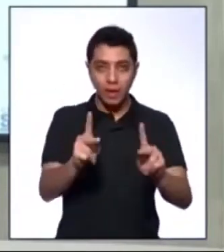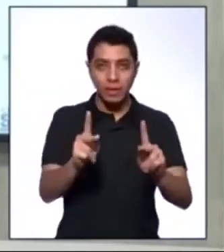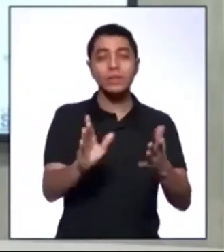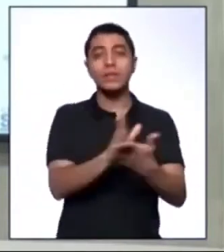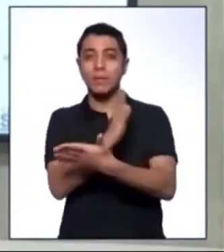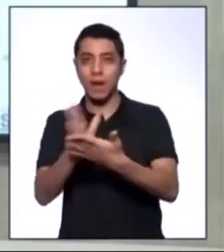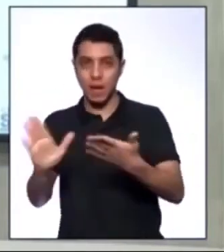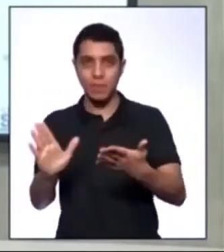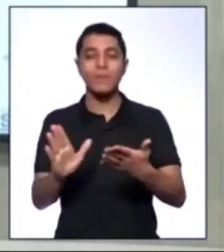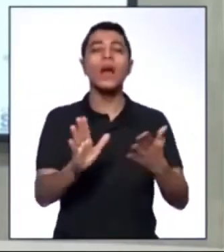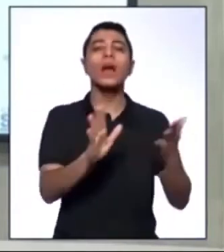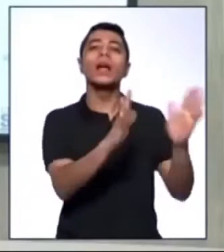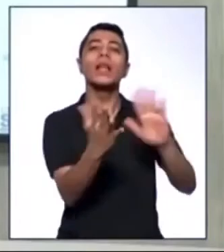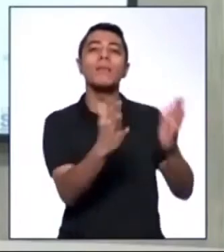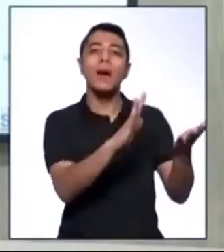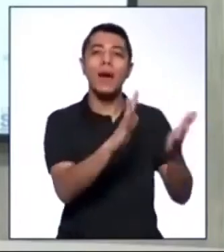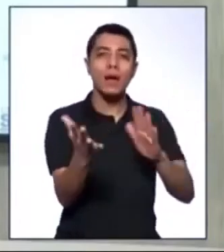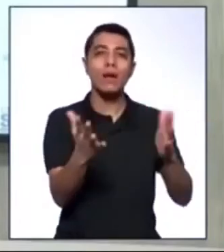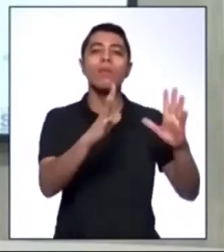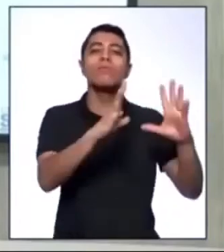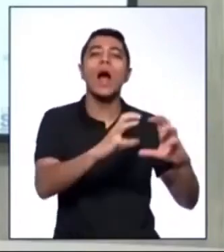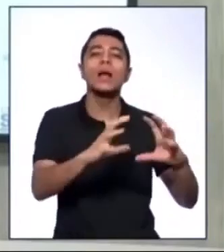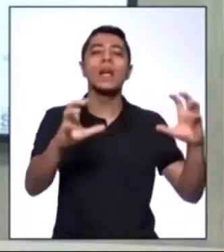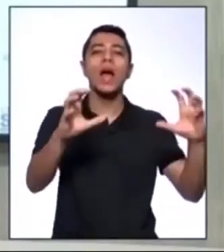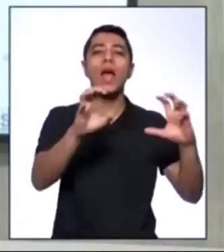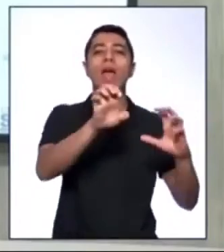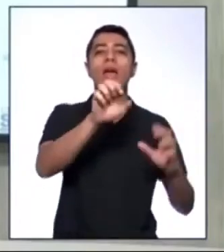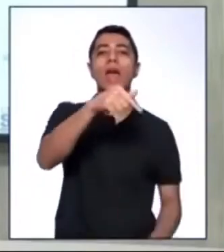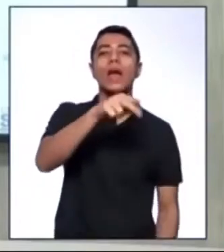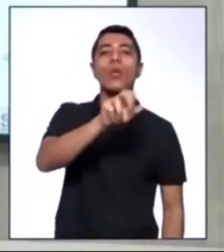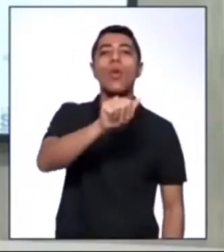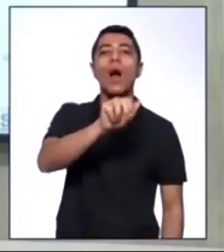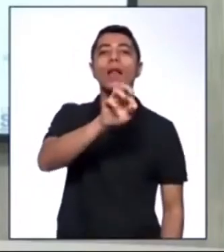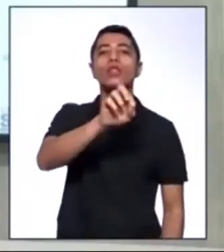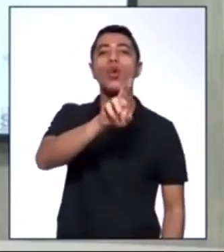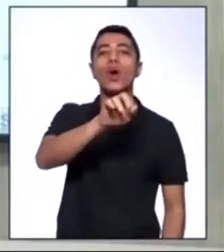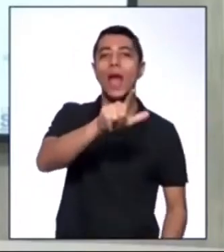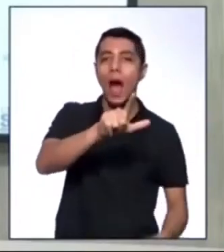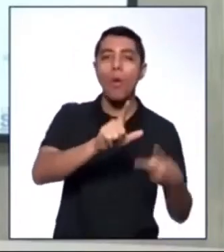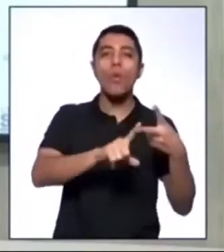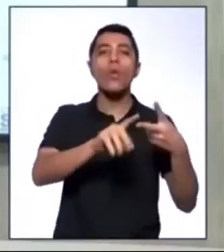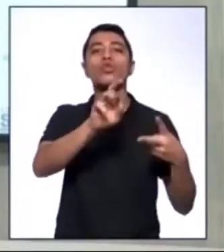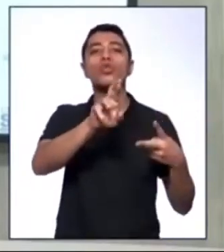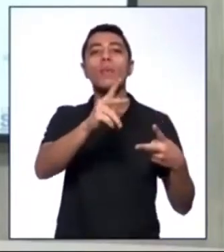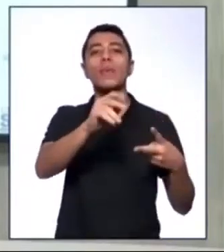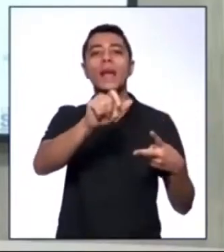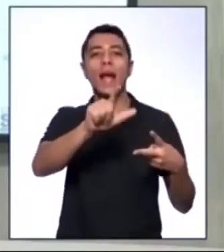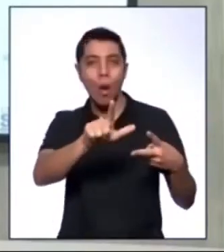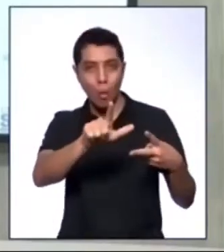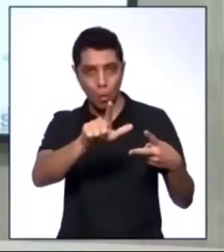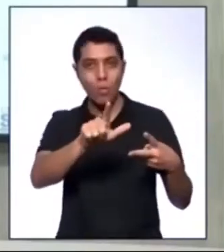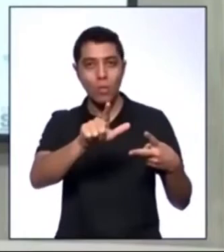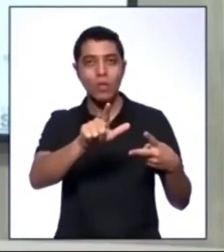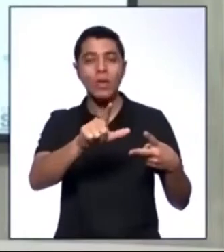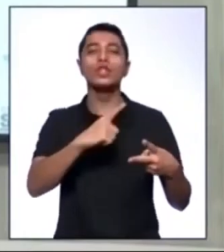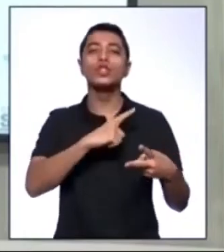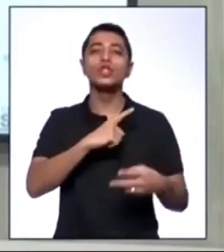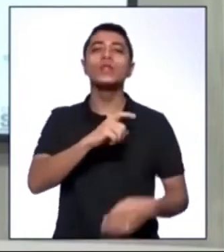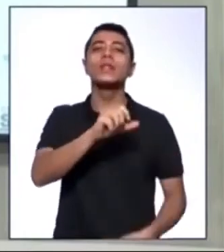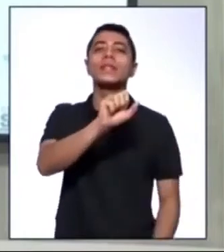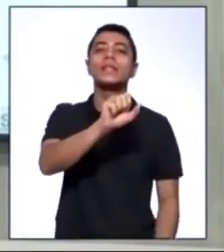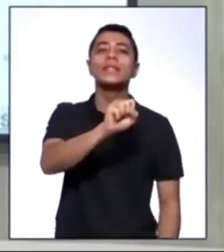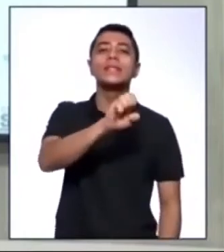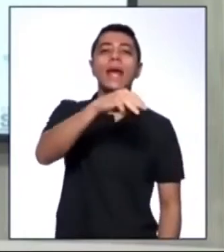equatoriais e tropicais, né? Clima equatorial, clima tropical, tropical semiárido e tropical litorâneo.